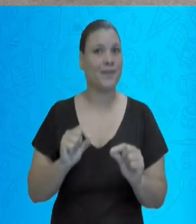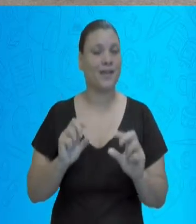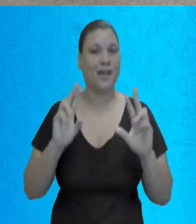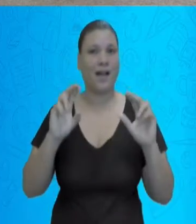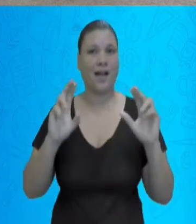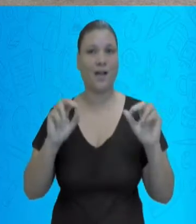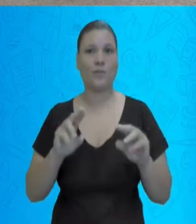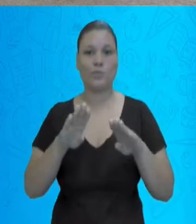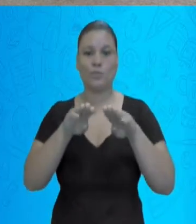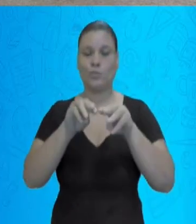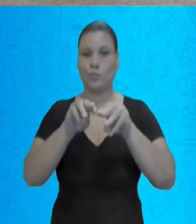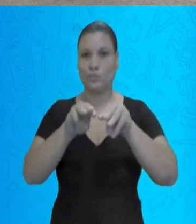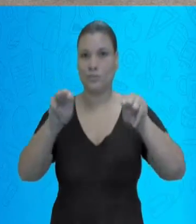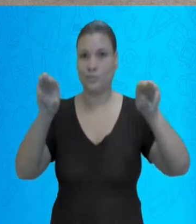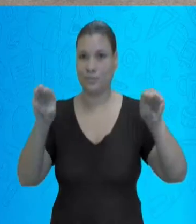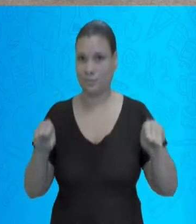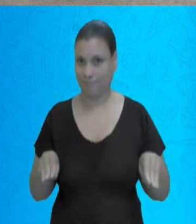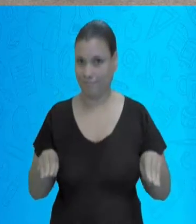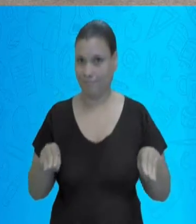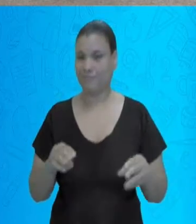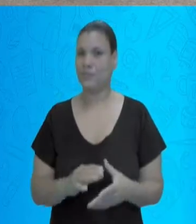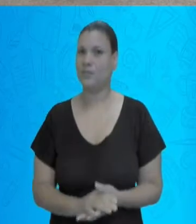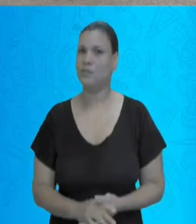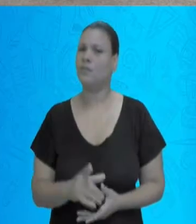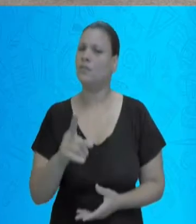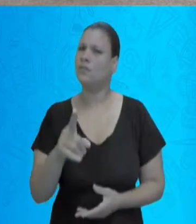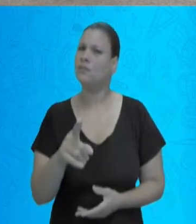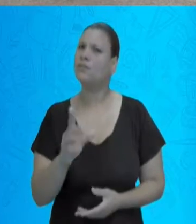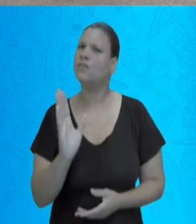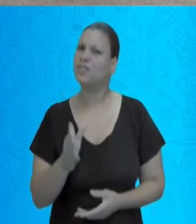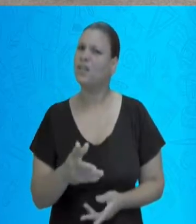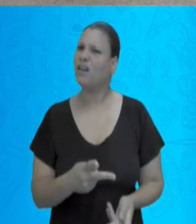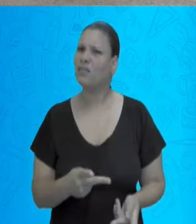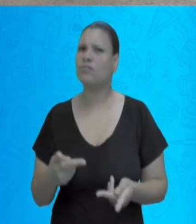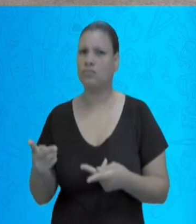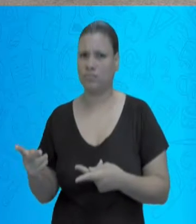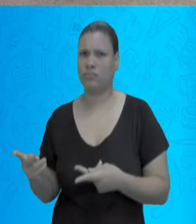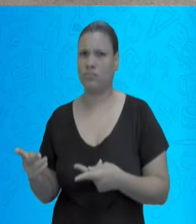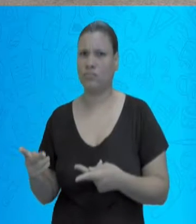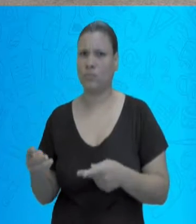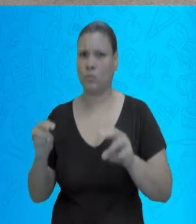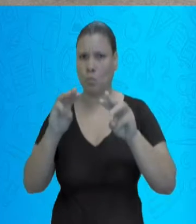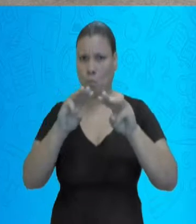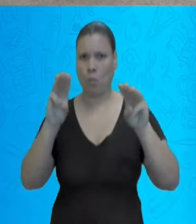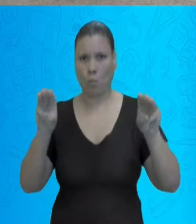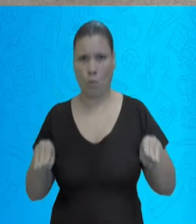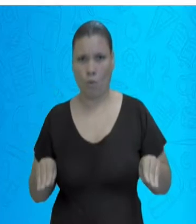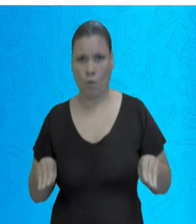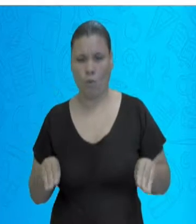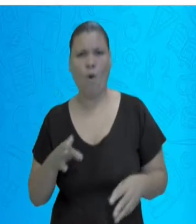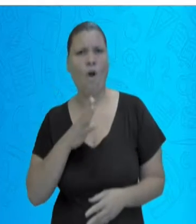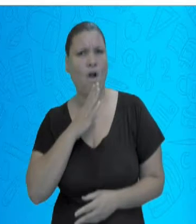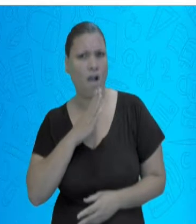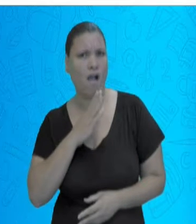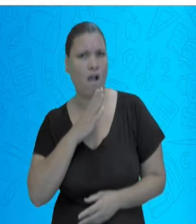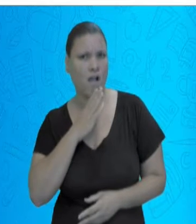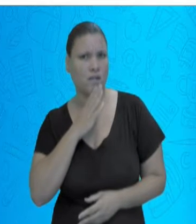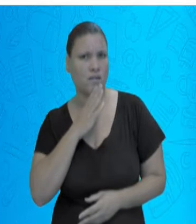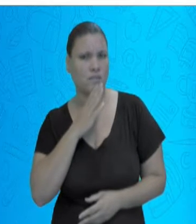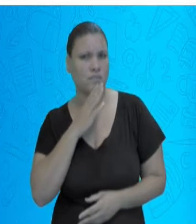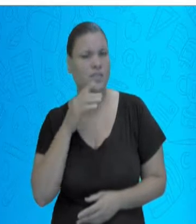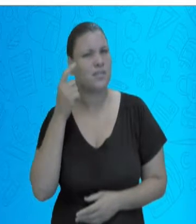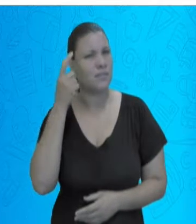vamos lá. Você já foi a algum museu? Você conhece algum museu? Imagina como eles